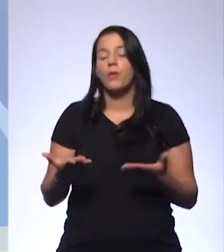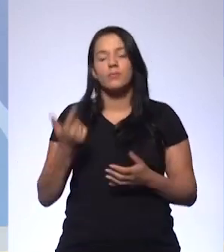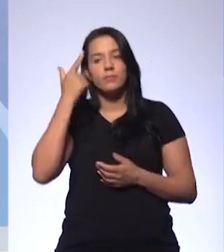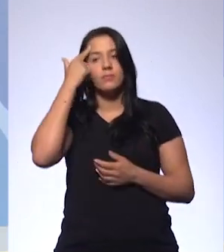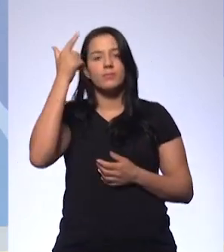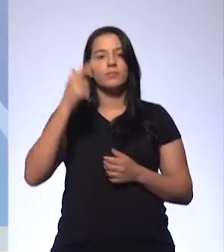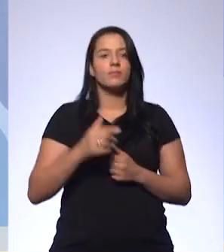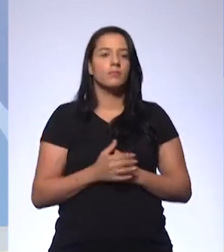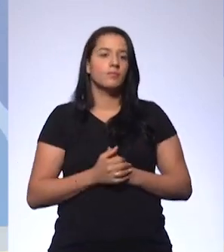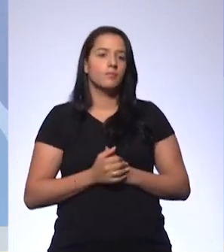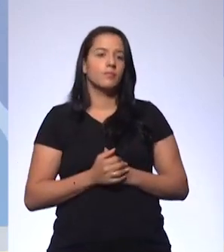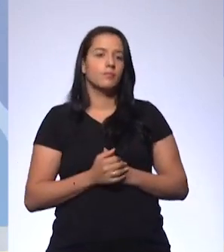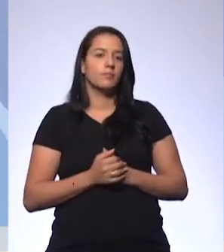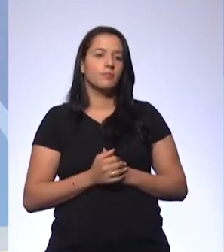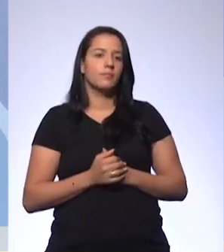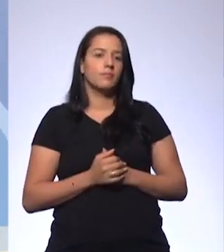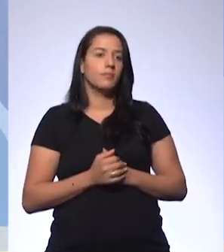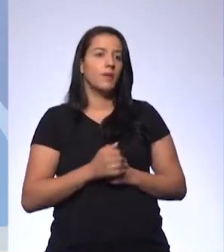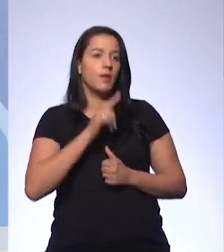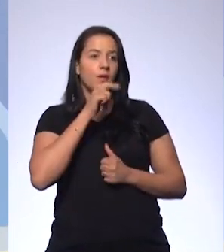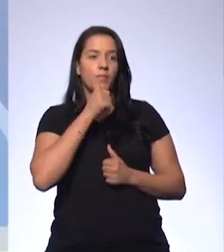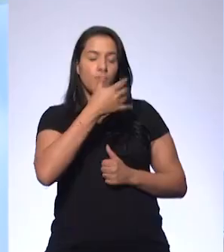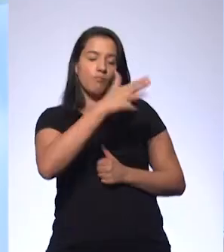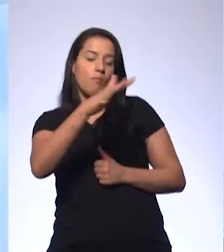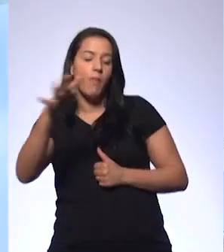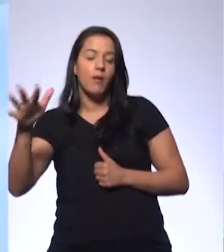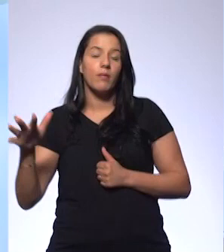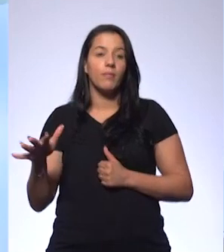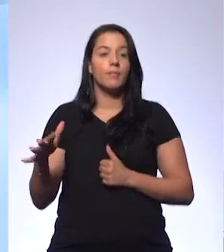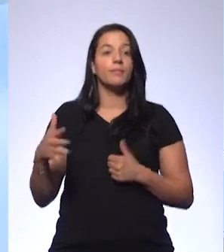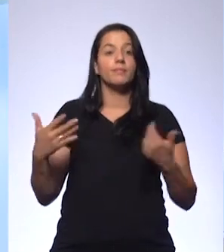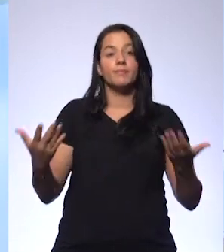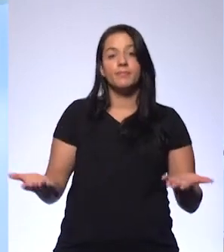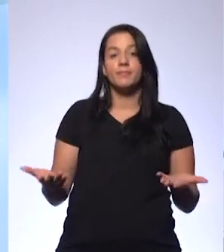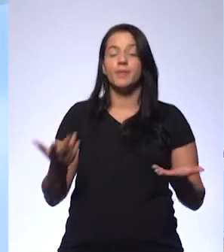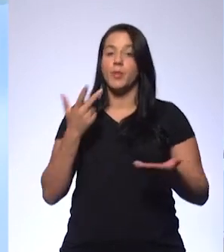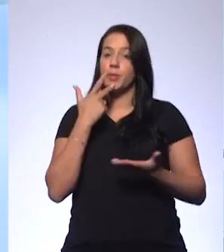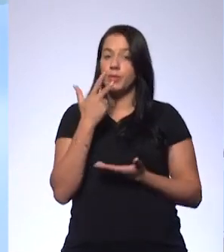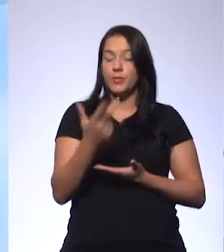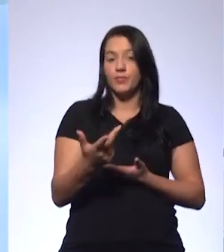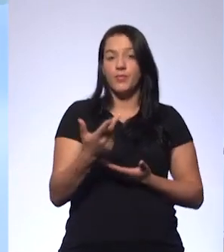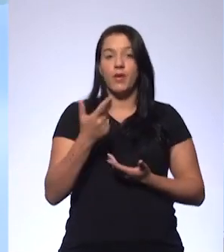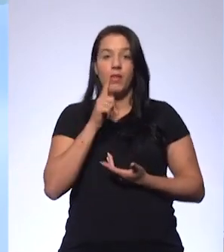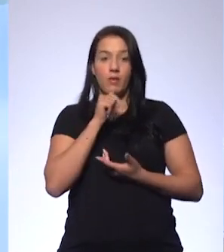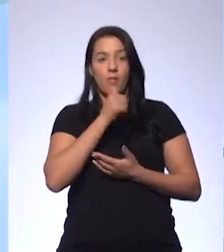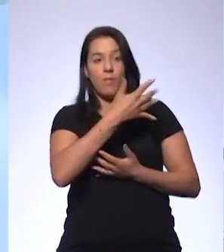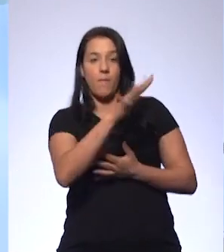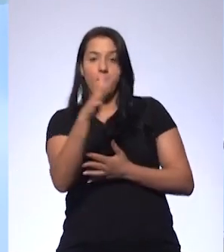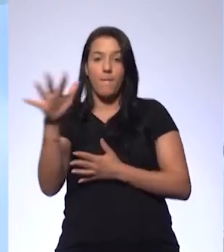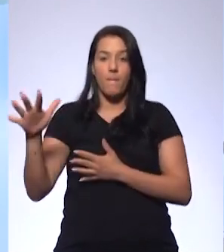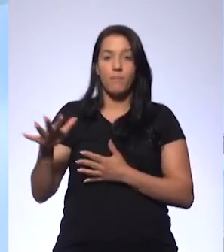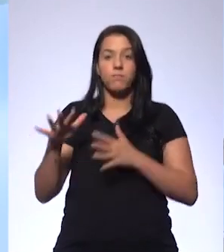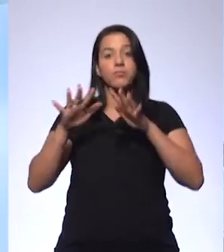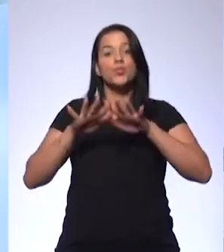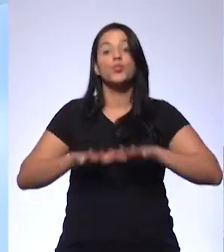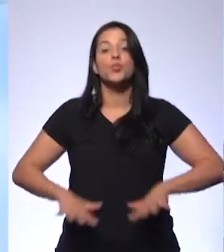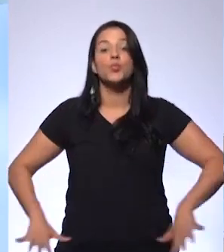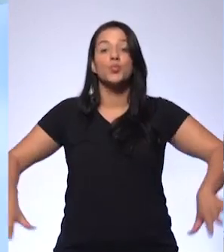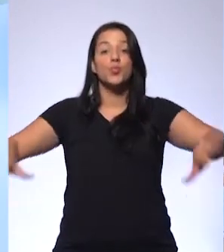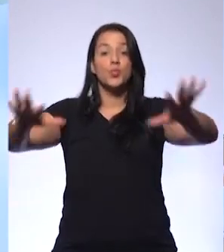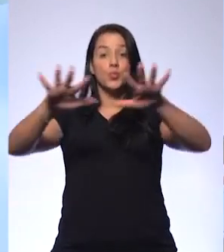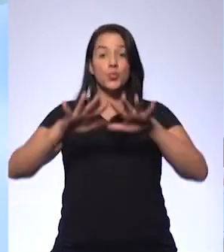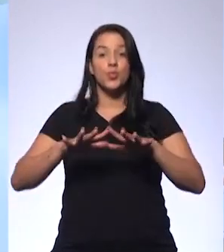lembra. O mar. O mar. Né? Então, quando a gente fala, o mar pode ser um oceano inteiro ser